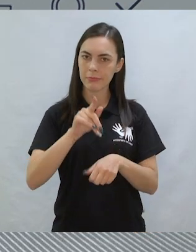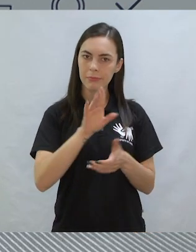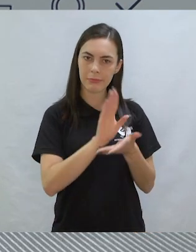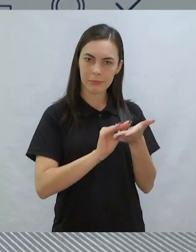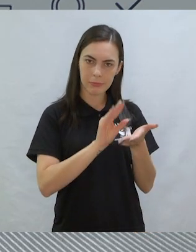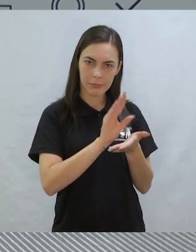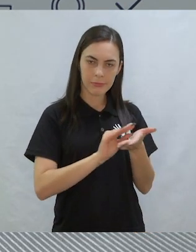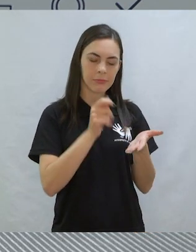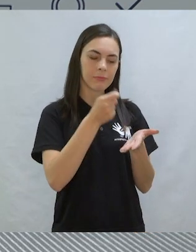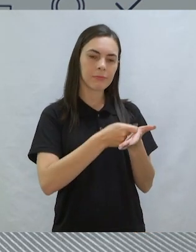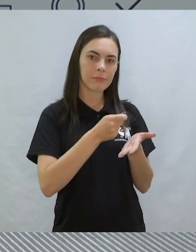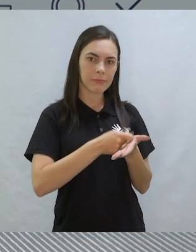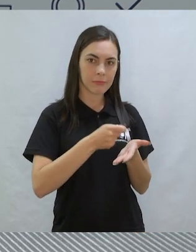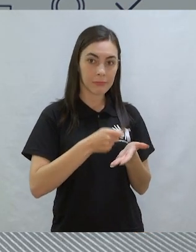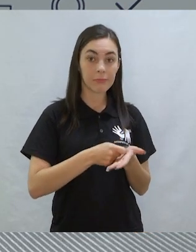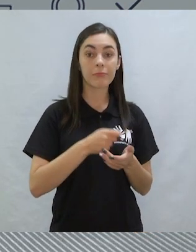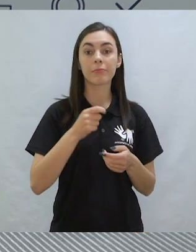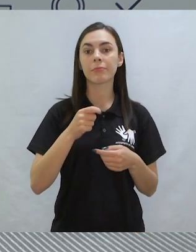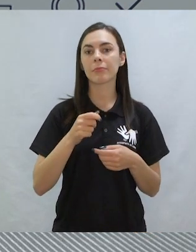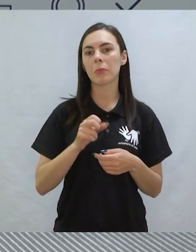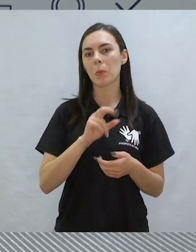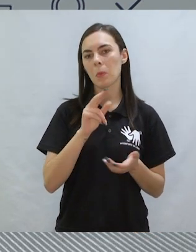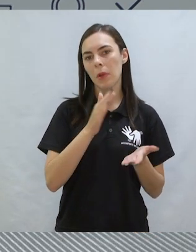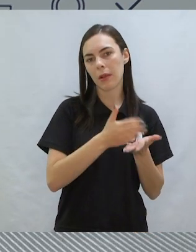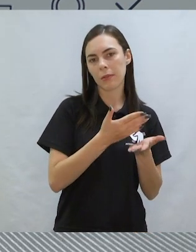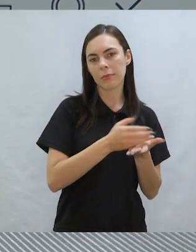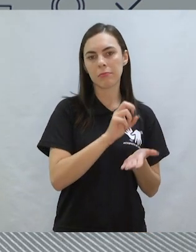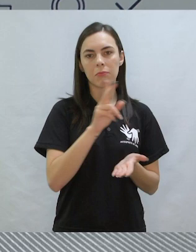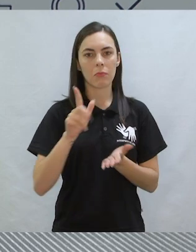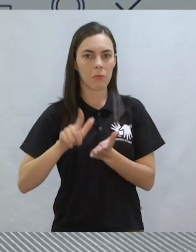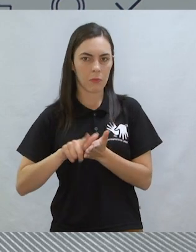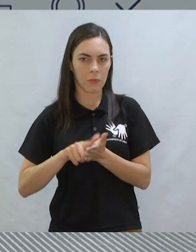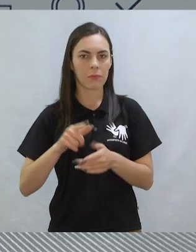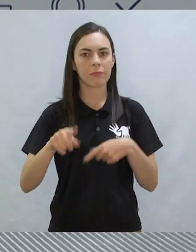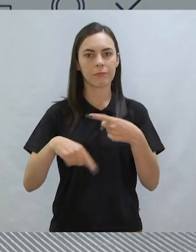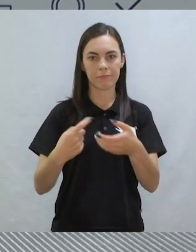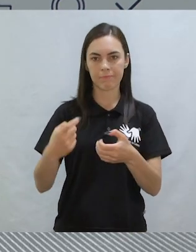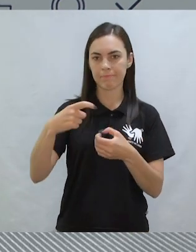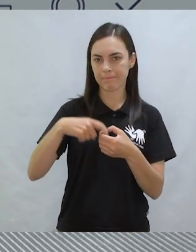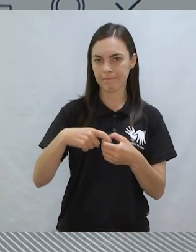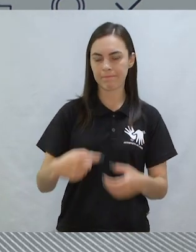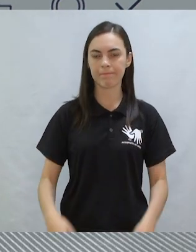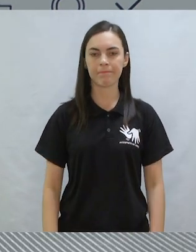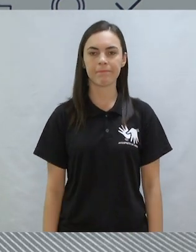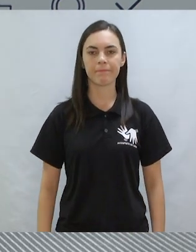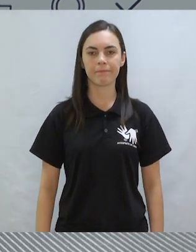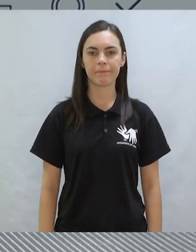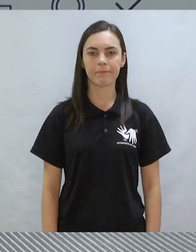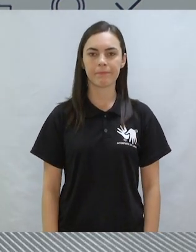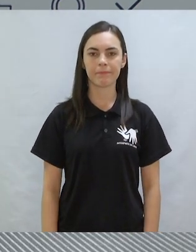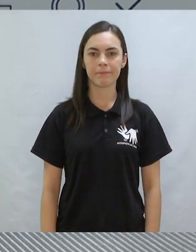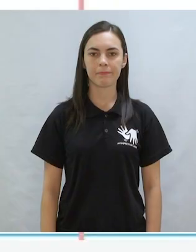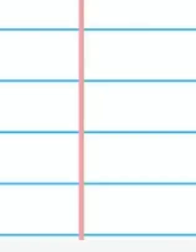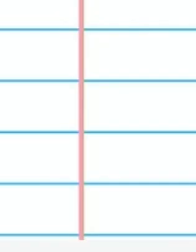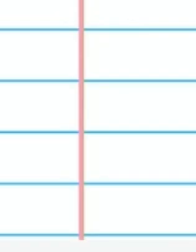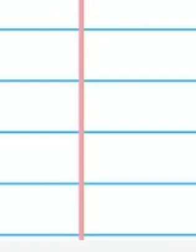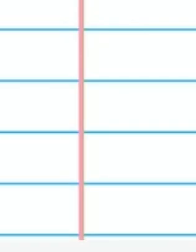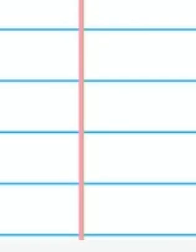vai dar um tempo para você registrar isso no seu caderno ou na sua folha sulfite. Eu já volto.